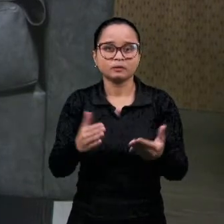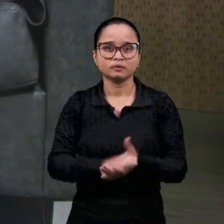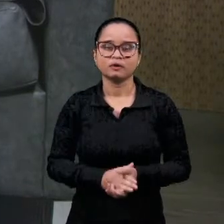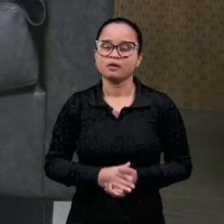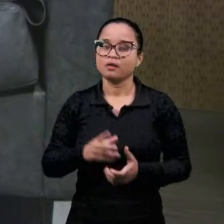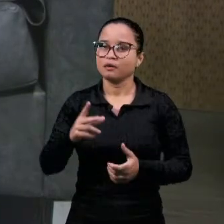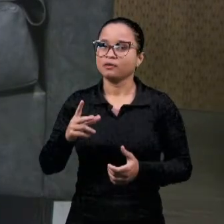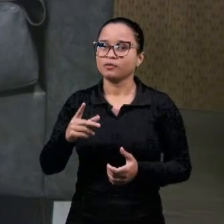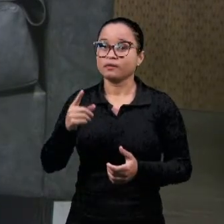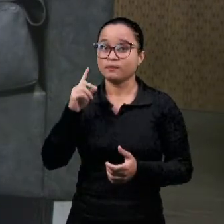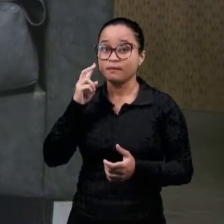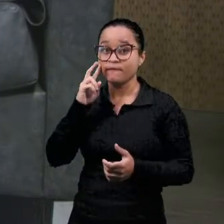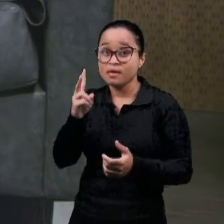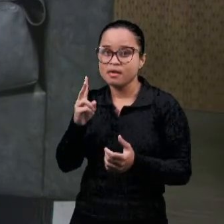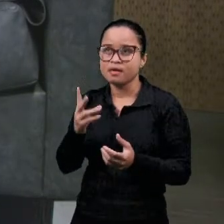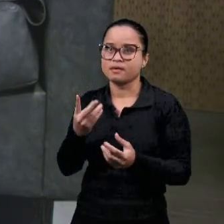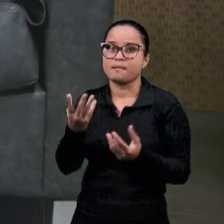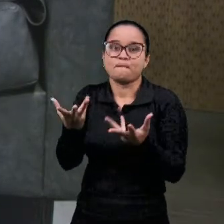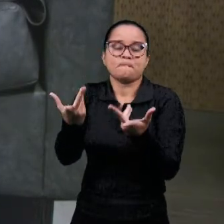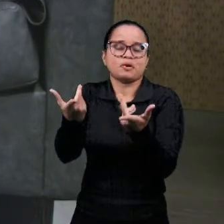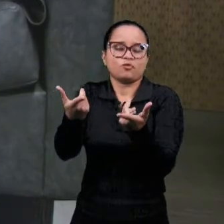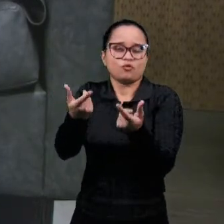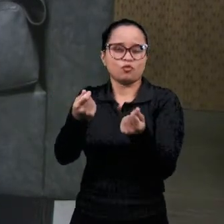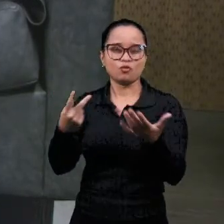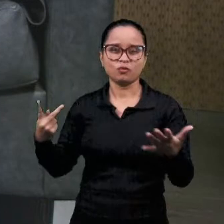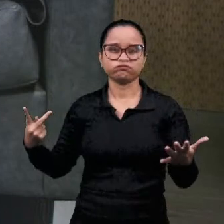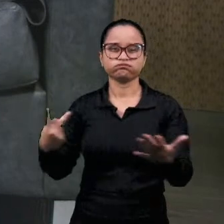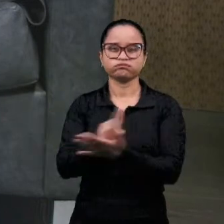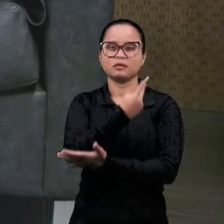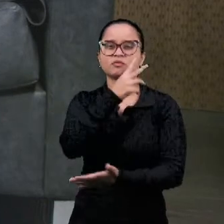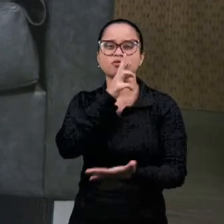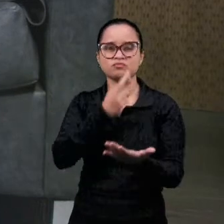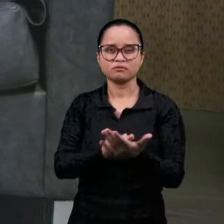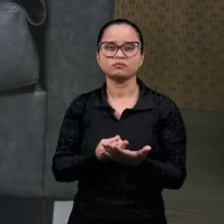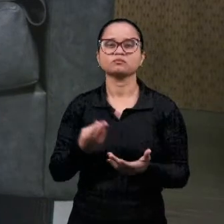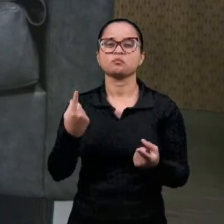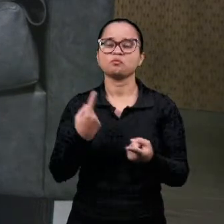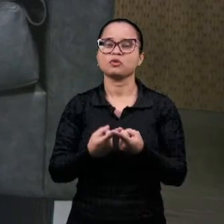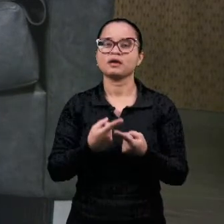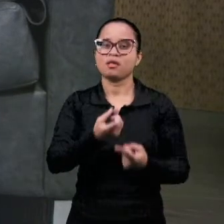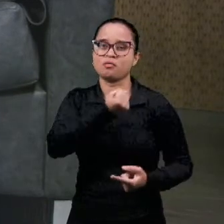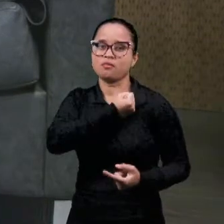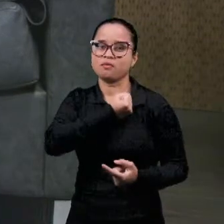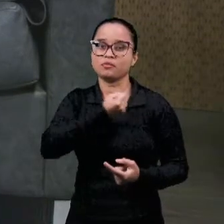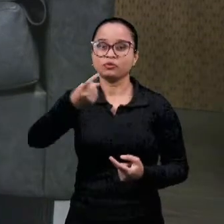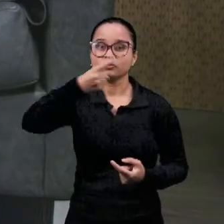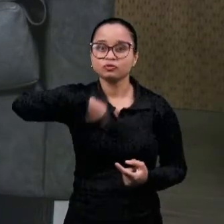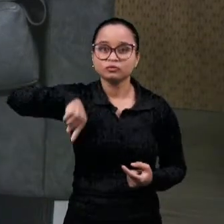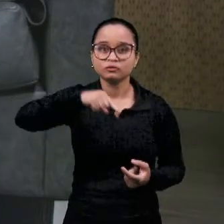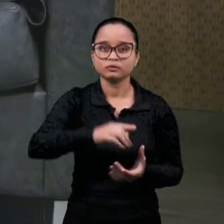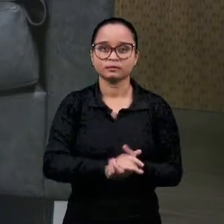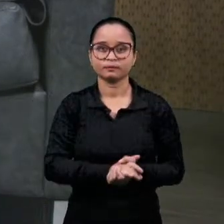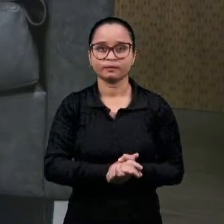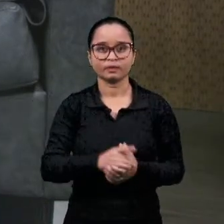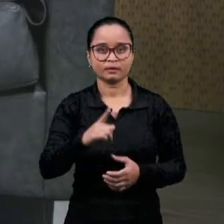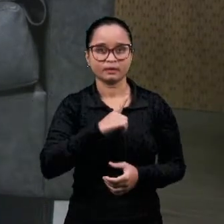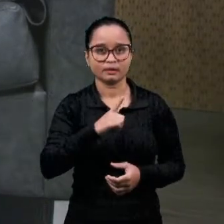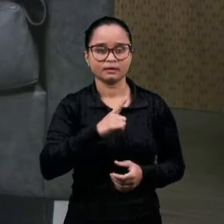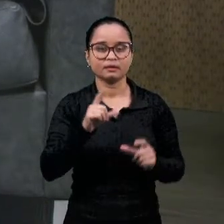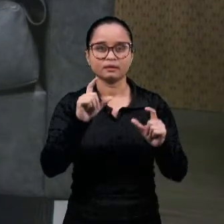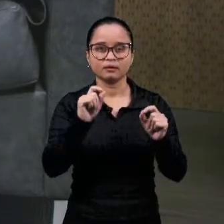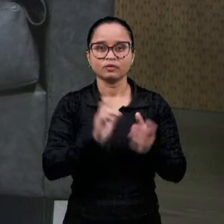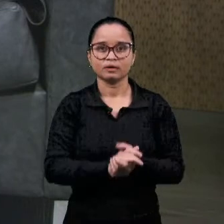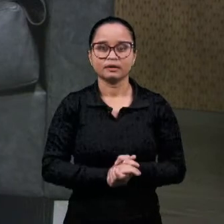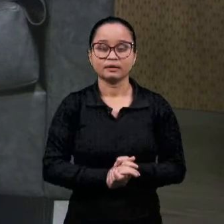que está acontecendo com esse número e com esse serviço, que nós somos procurados pela imprensa aqui